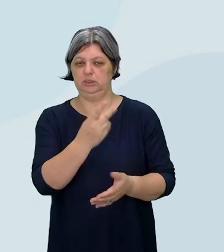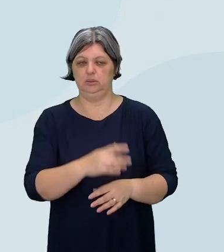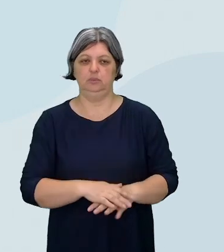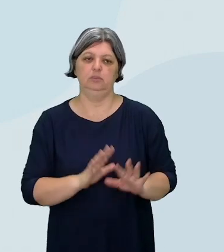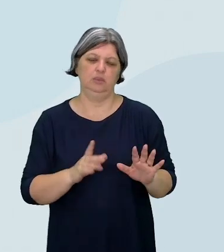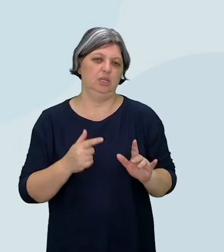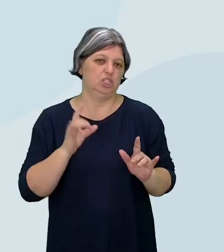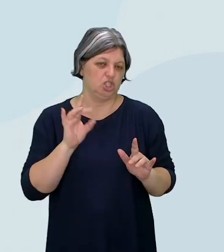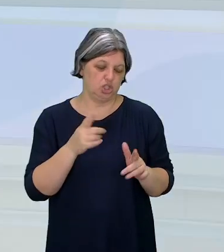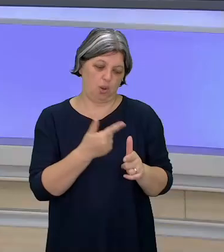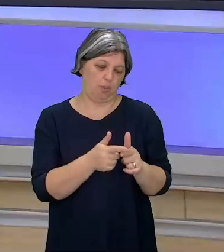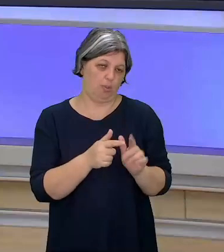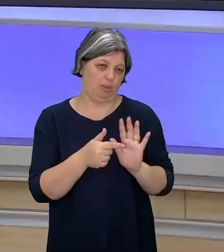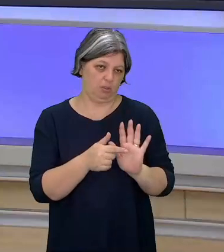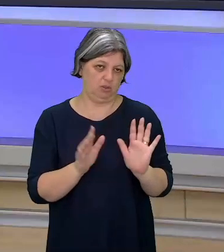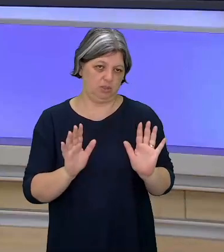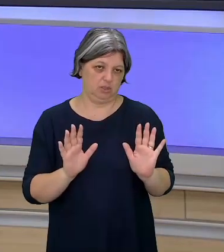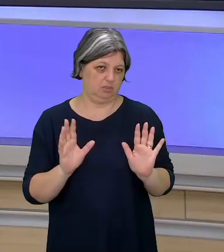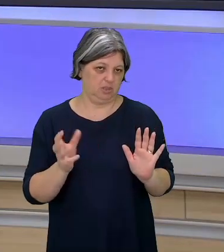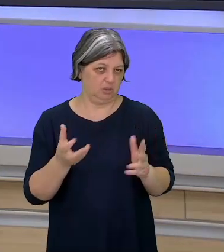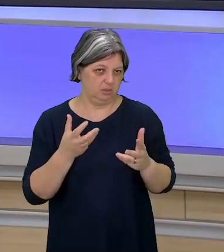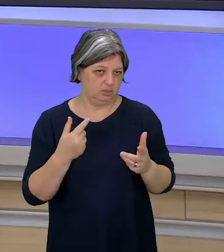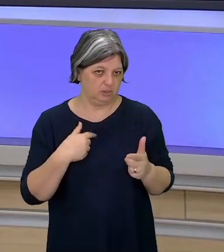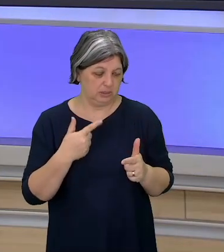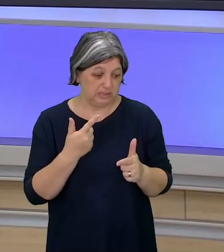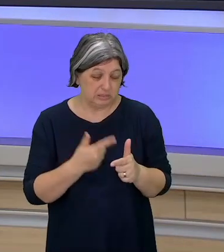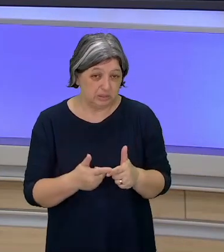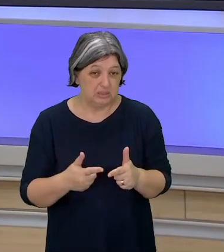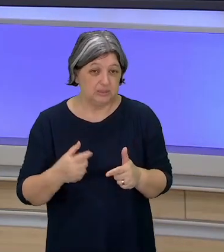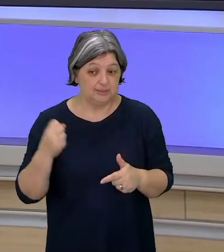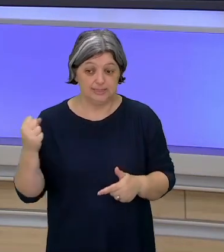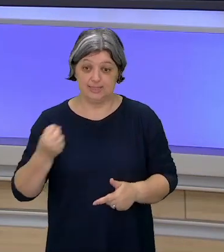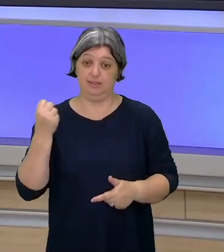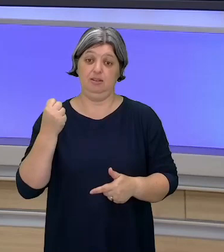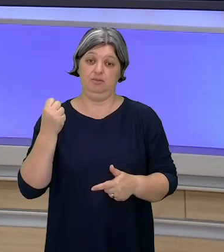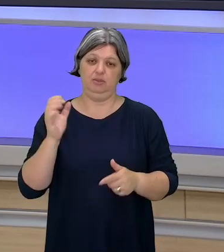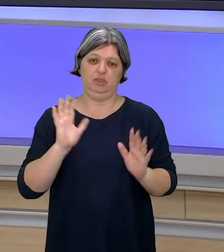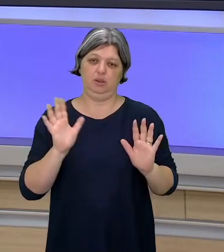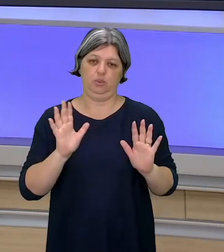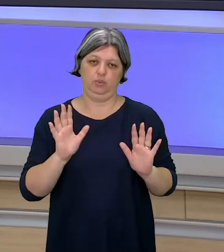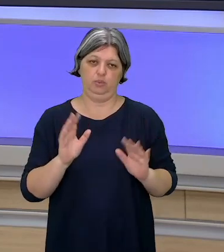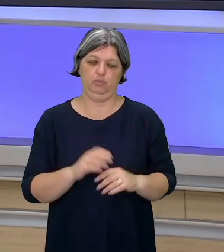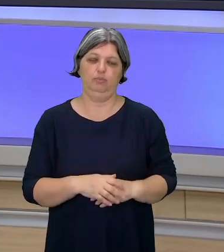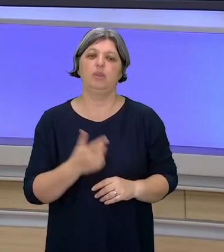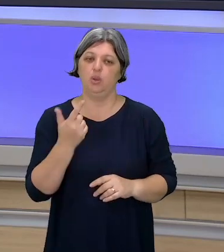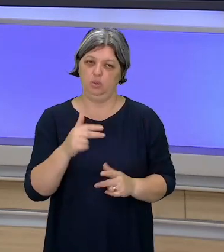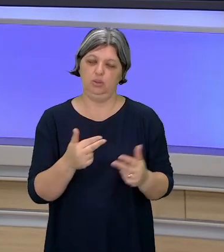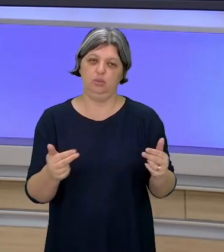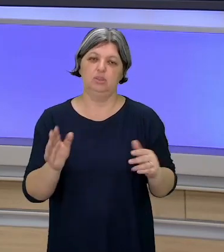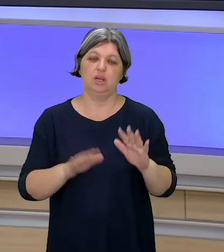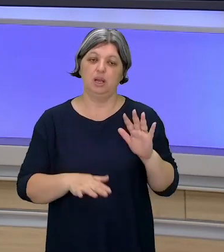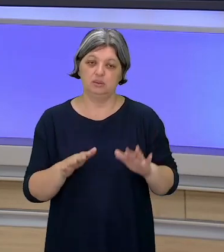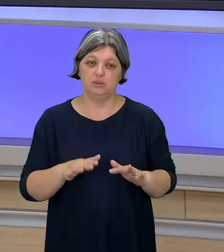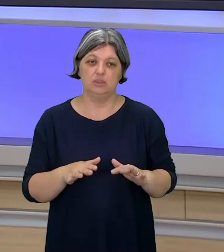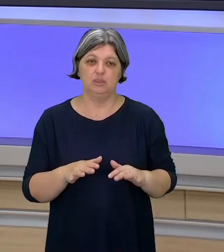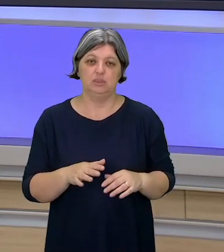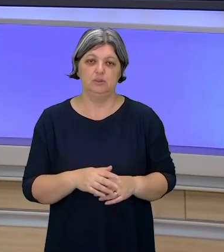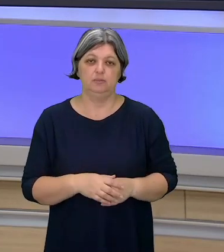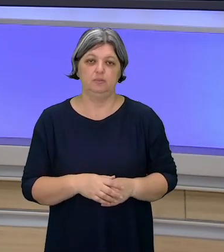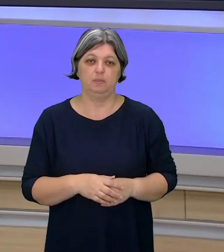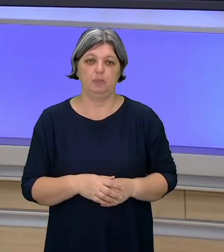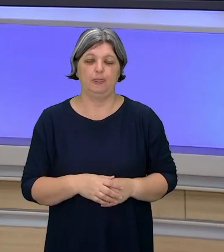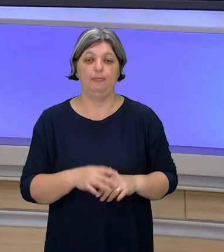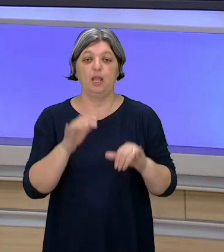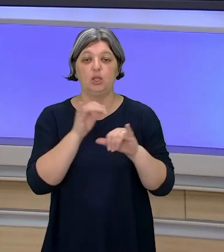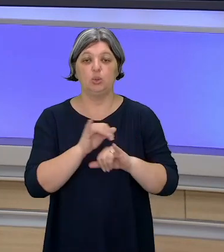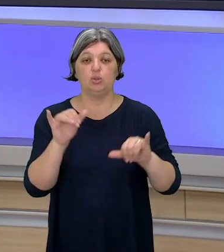dizer que é um problema, mas eu também não quero fazer você achar que é um problema tão grande. Porque isso é uma outra coisa. Muitas vezes, essas